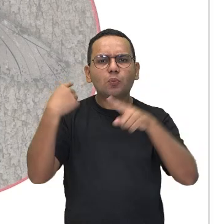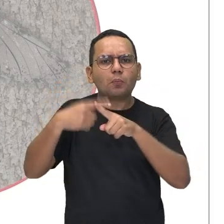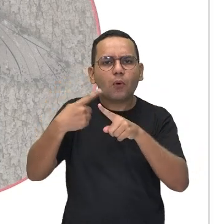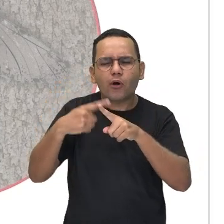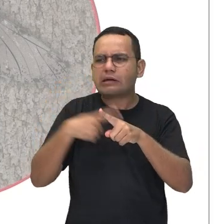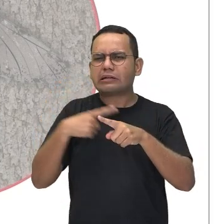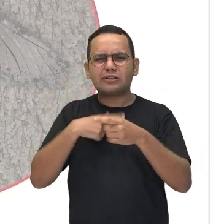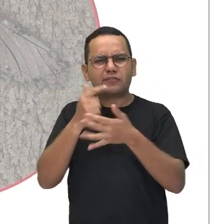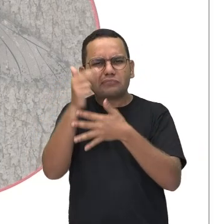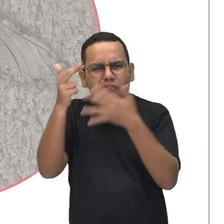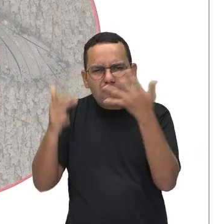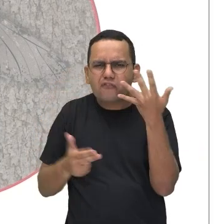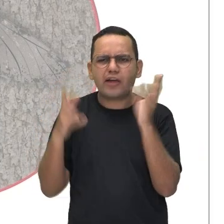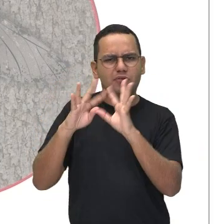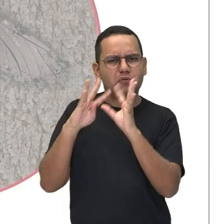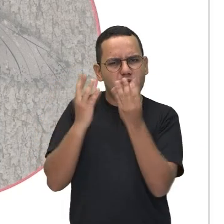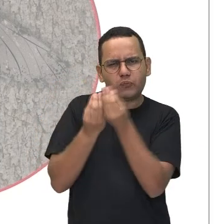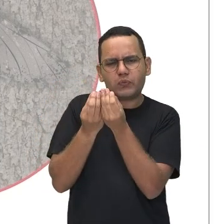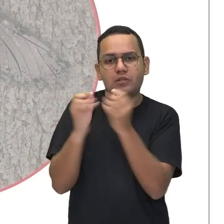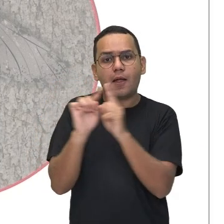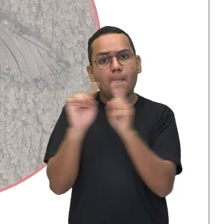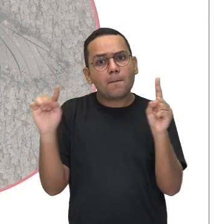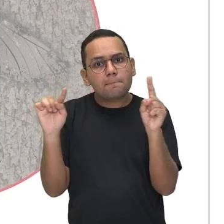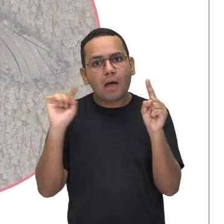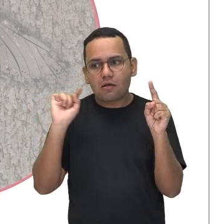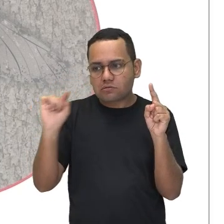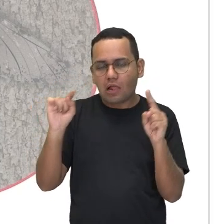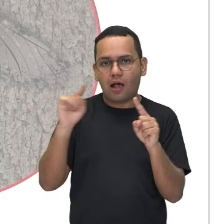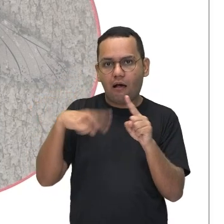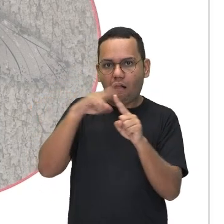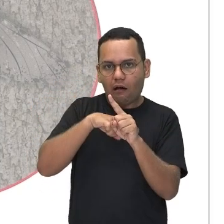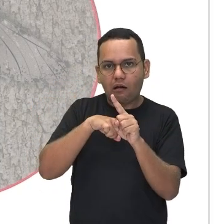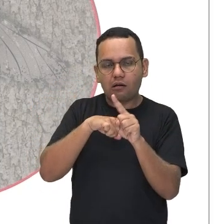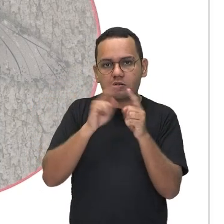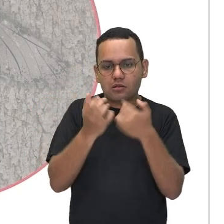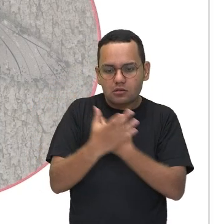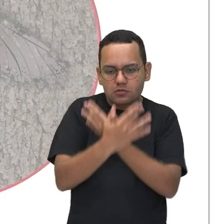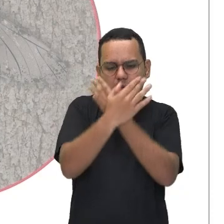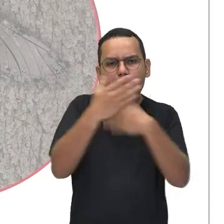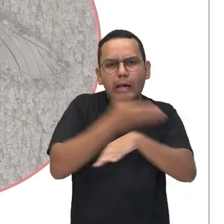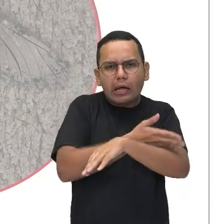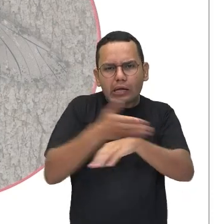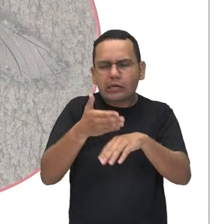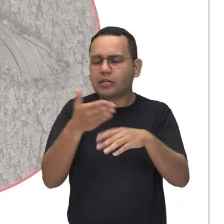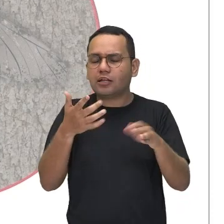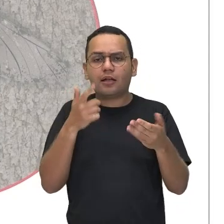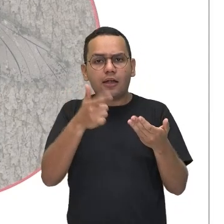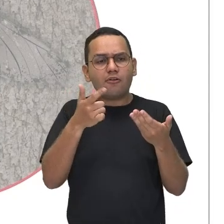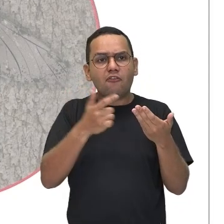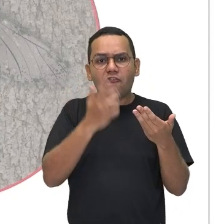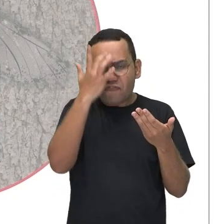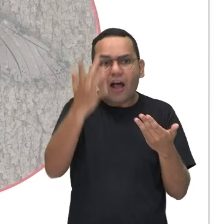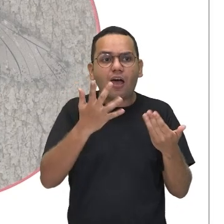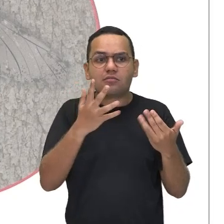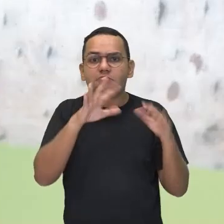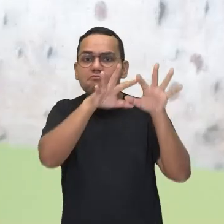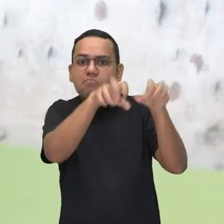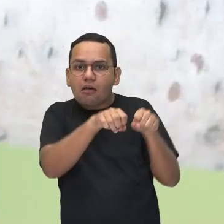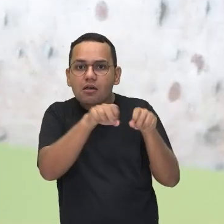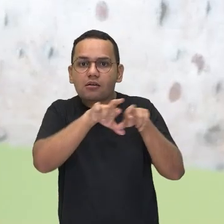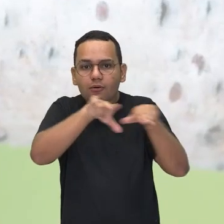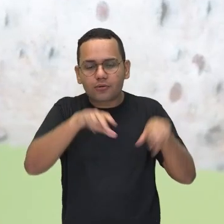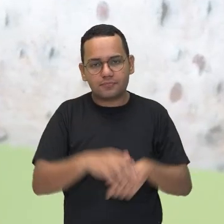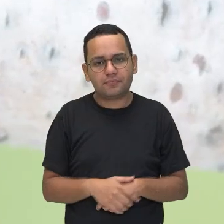poluição, tornando a coloração clara das mariposas uma desvantagem em relação aos predadores como pássaros.